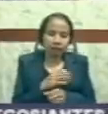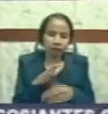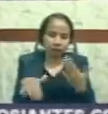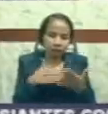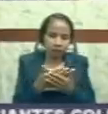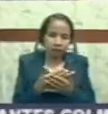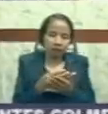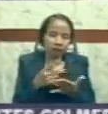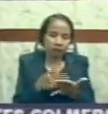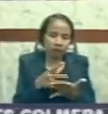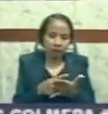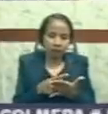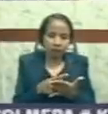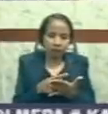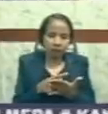a proposta